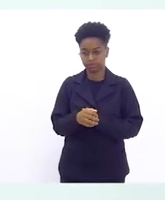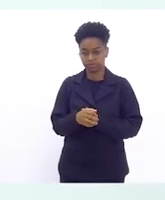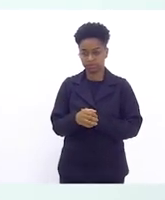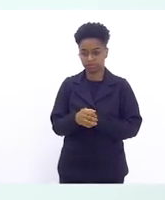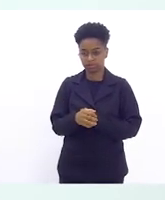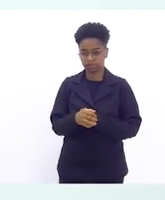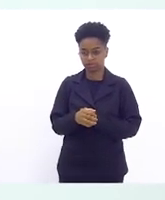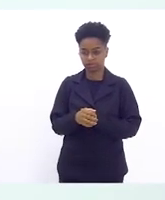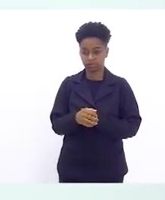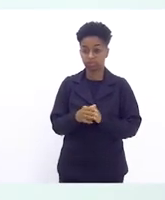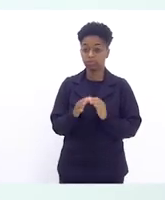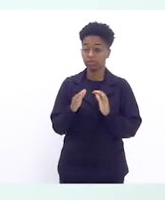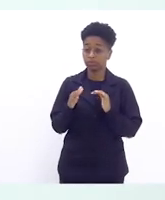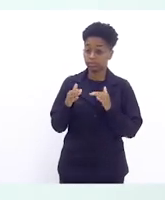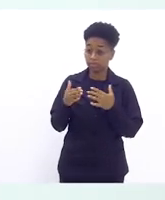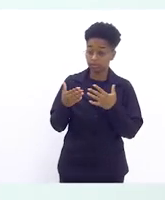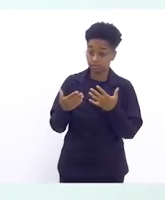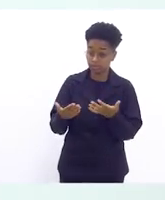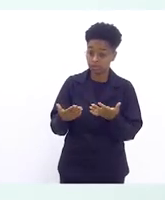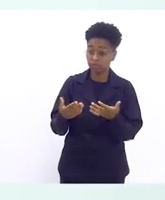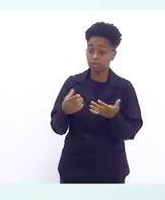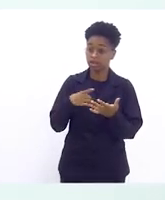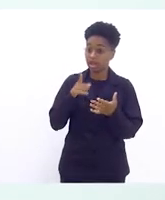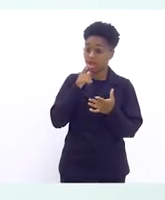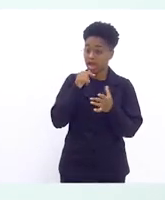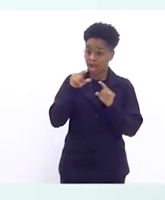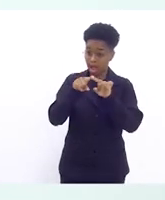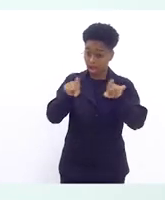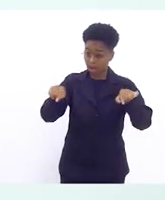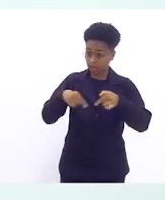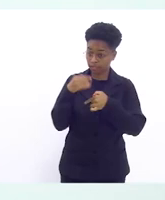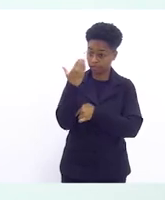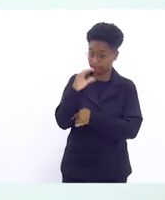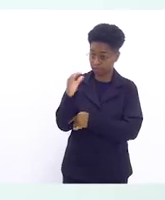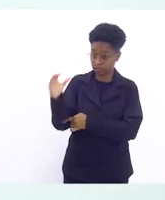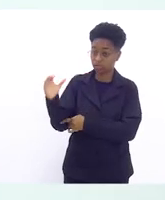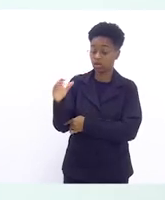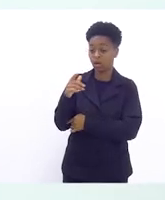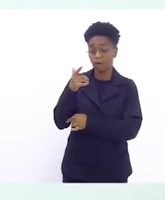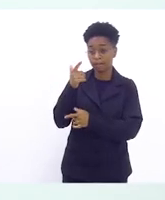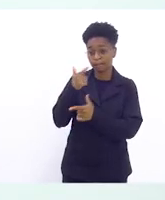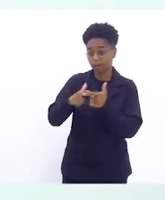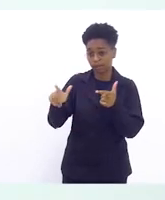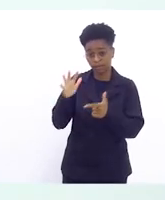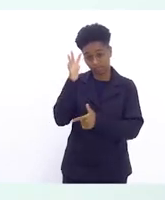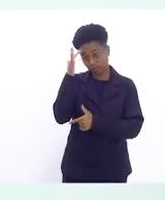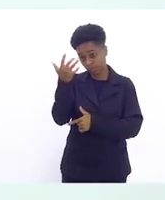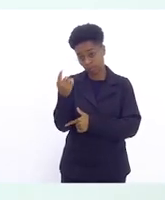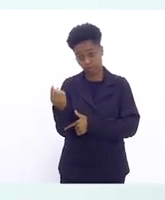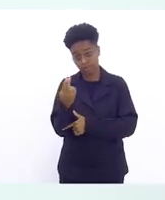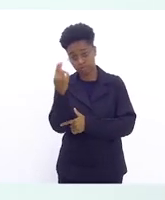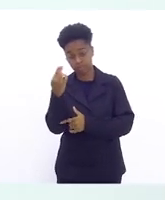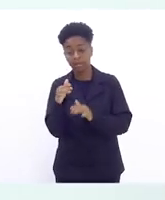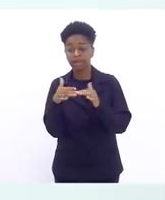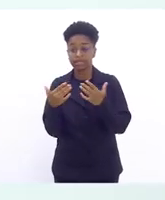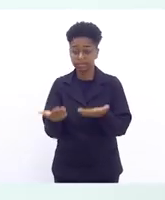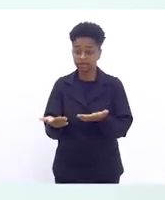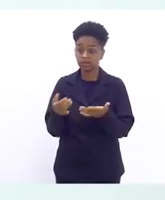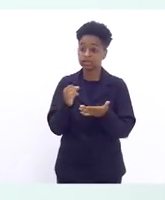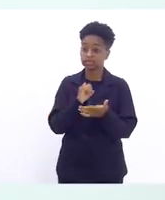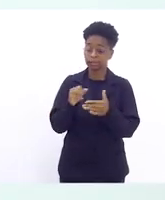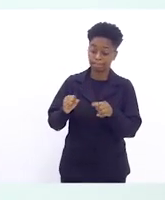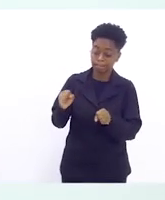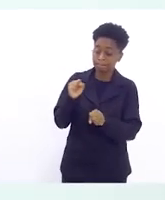E aí com isso nós temos a nossa lagunas lá em Niterói que até hoje o problema dela não é resolvido né ou seja tudo Tibau tá parado